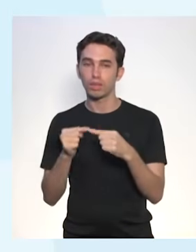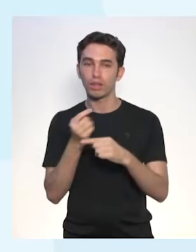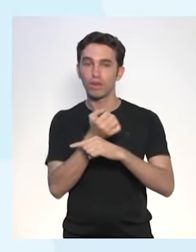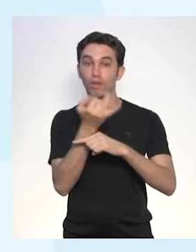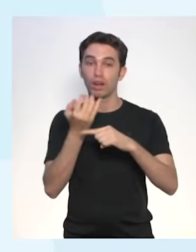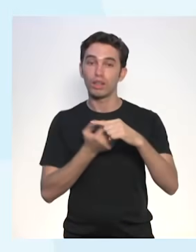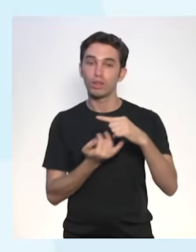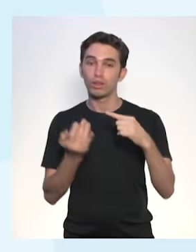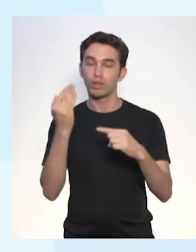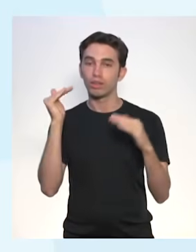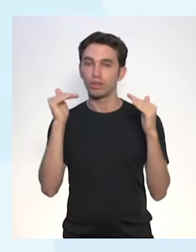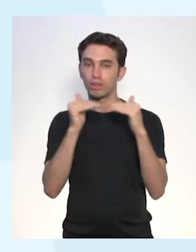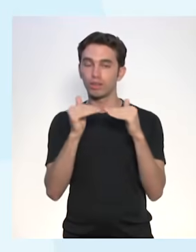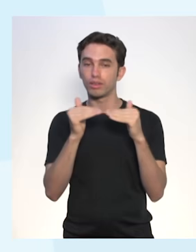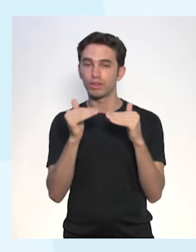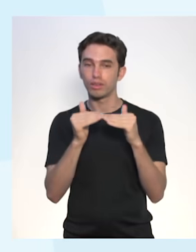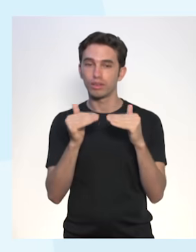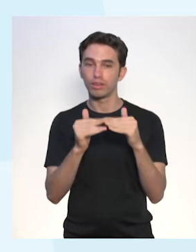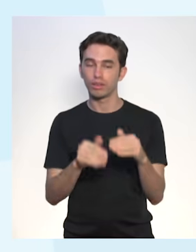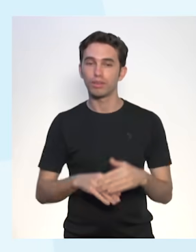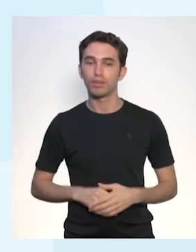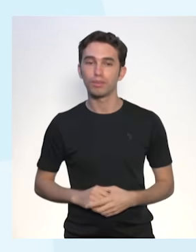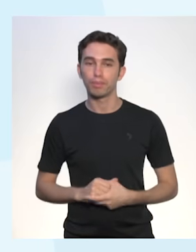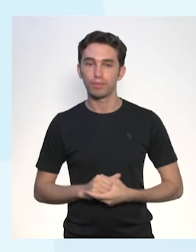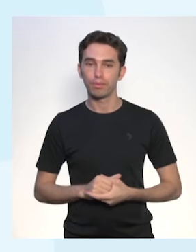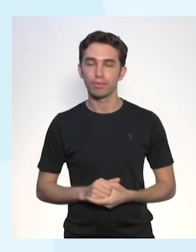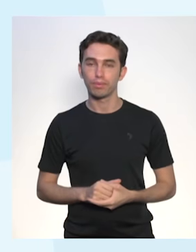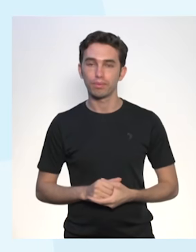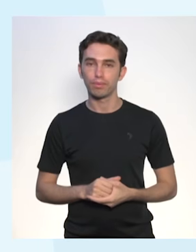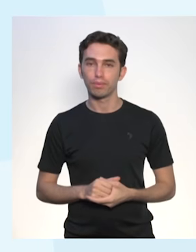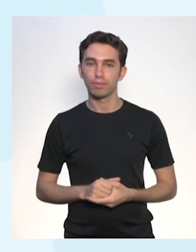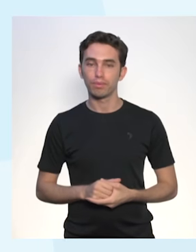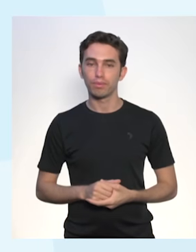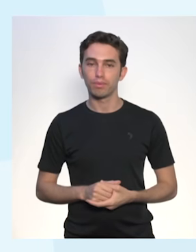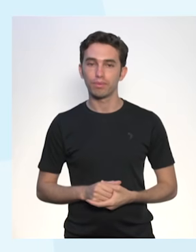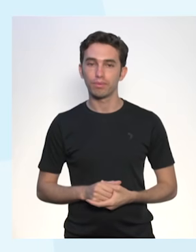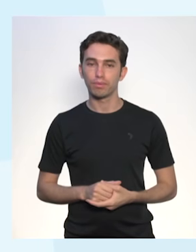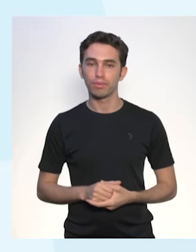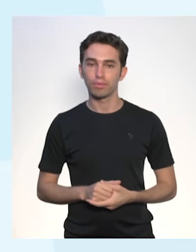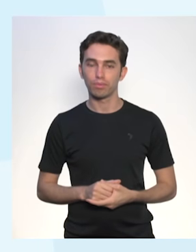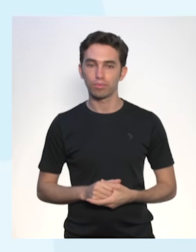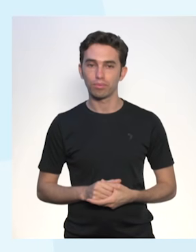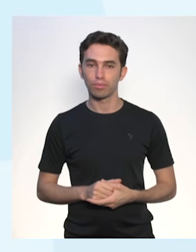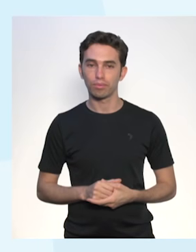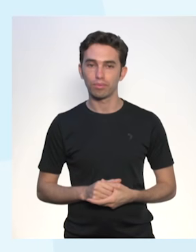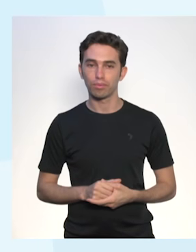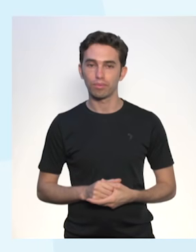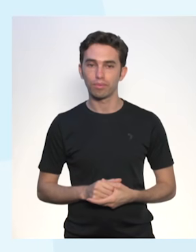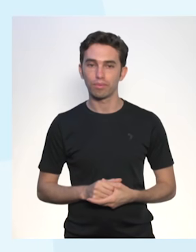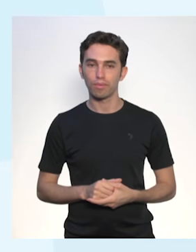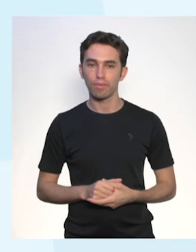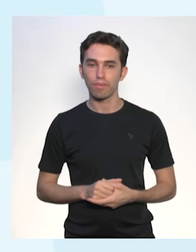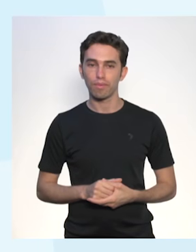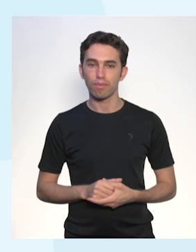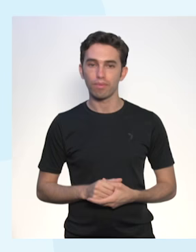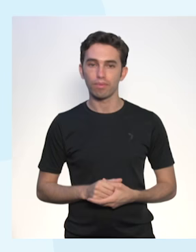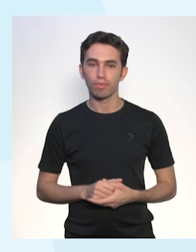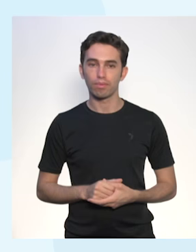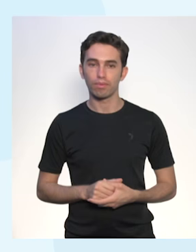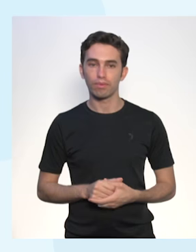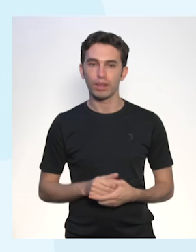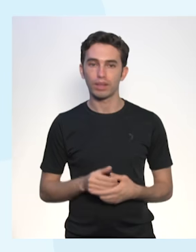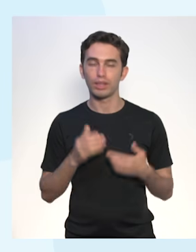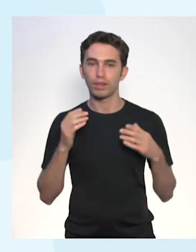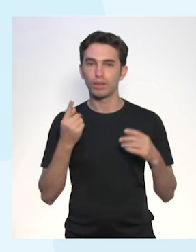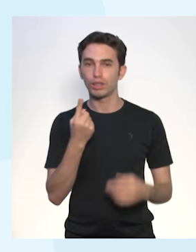estava dividido. Ó. Ele estava dividido em 15 partes. Das 15 partes, eu tirei 9. Simplificando a fração, ficou